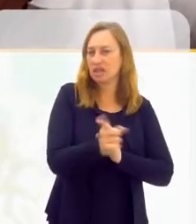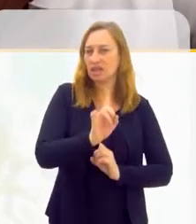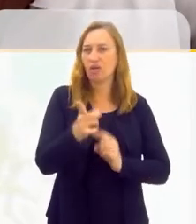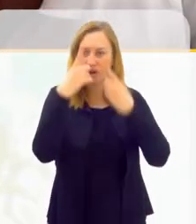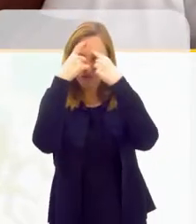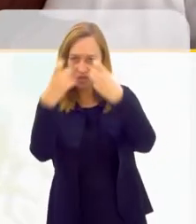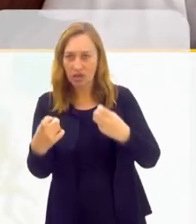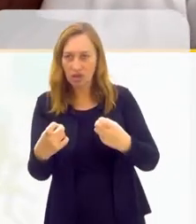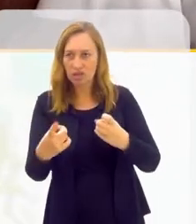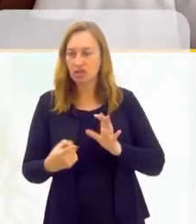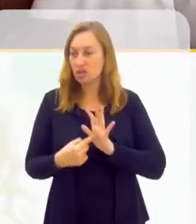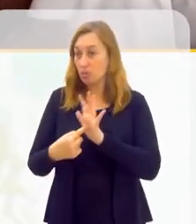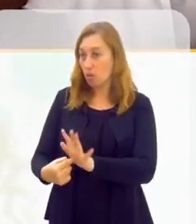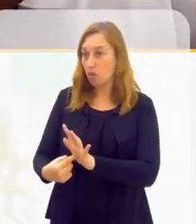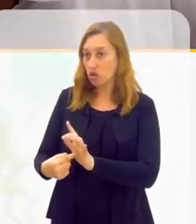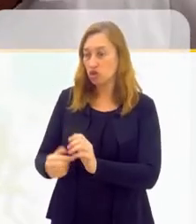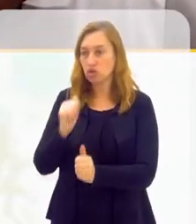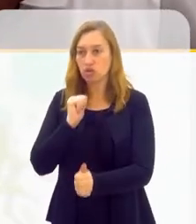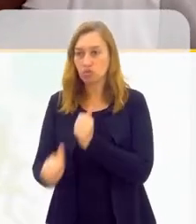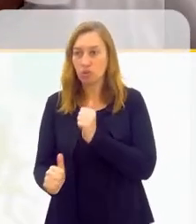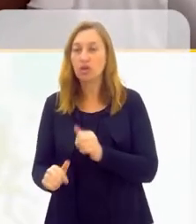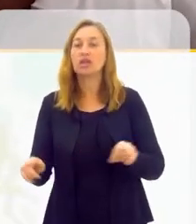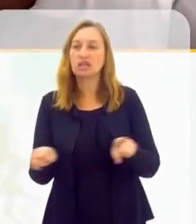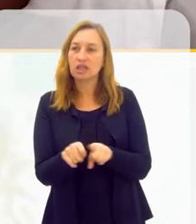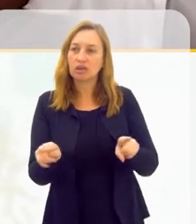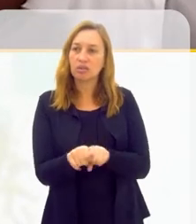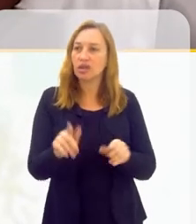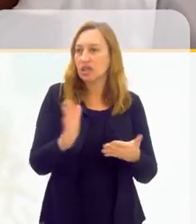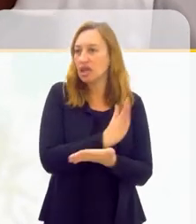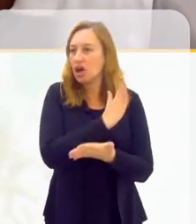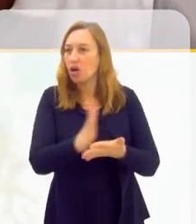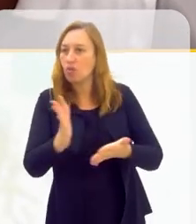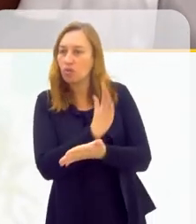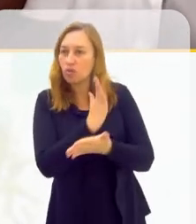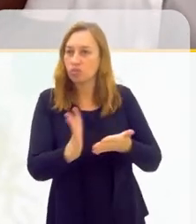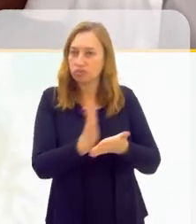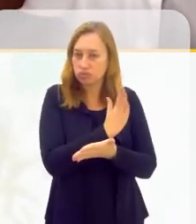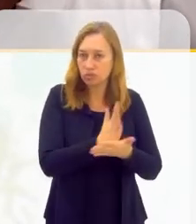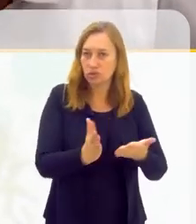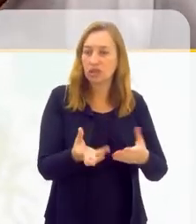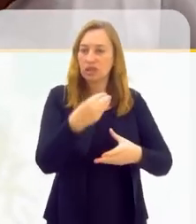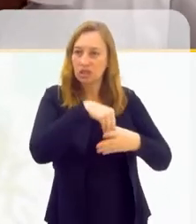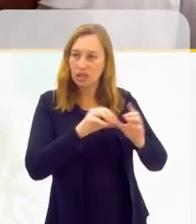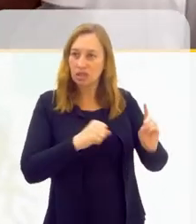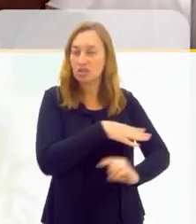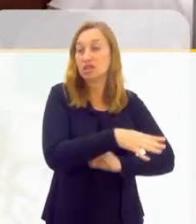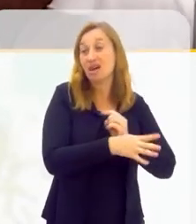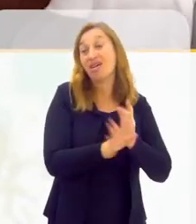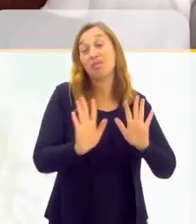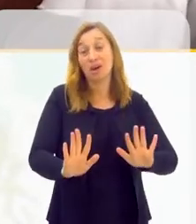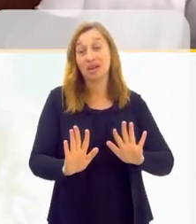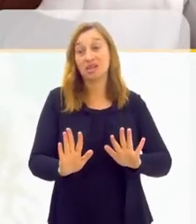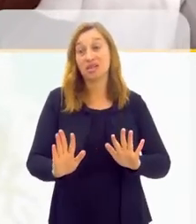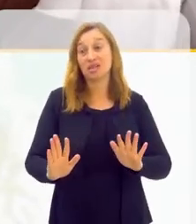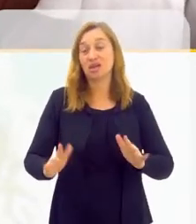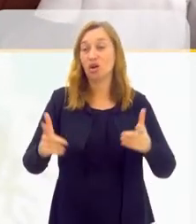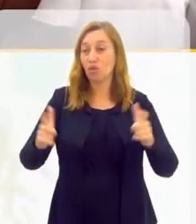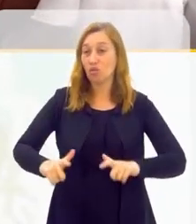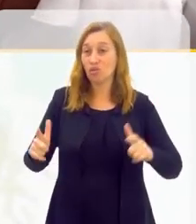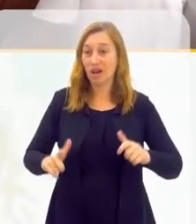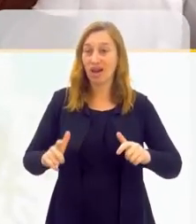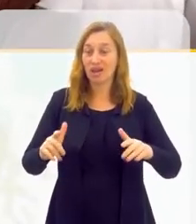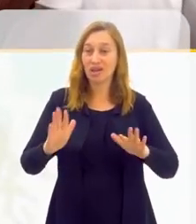Portanto, a violência que aparece no desporto é uma violência que tem também algumas raízes na sociedade. O que acontece é que muitas das vezes é um espaço